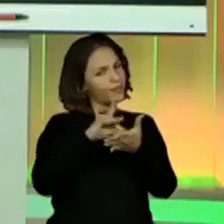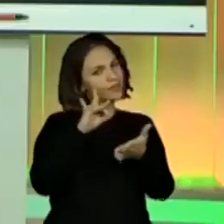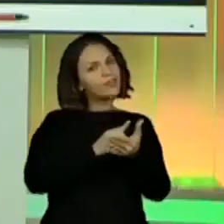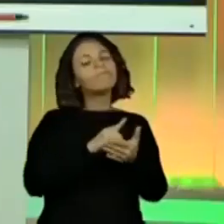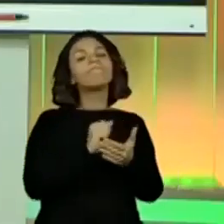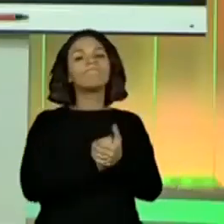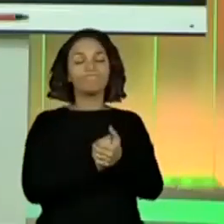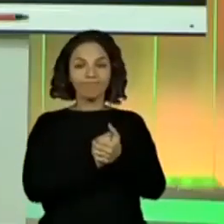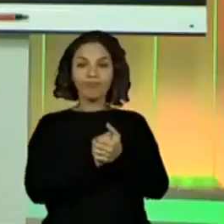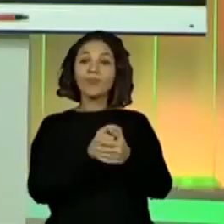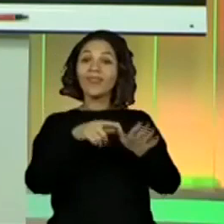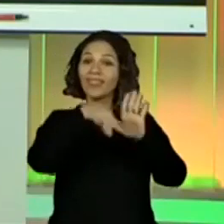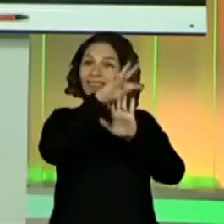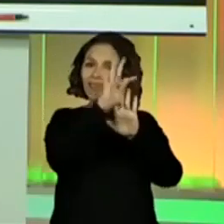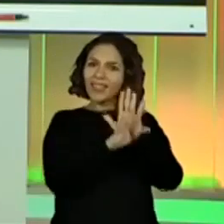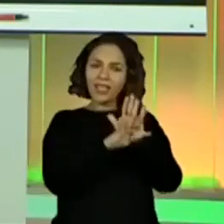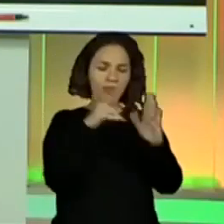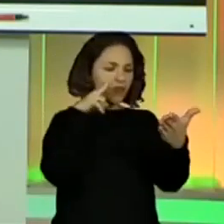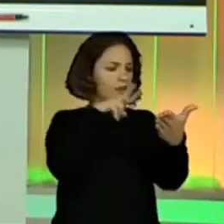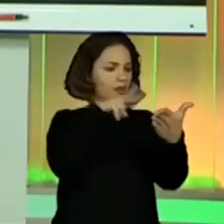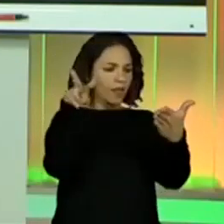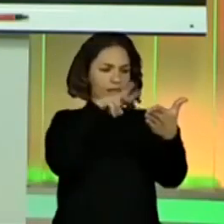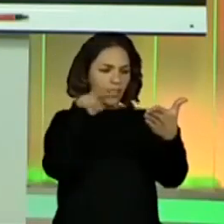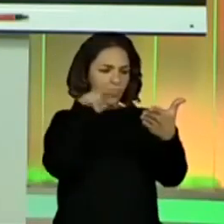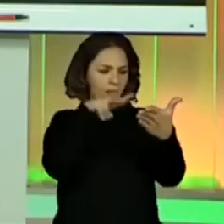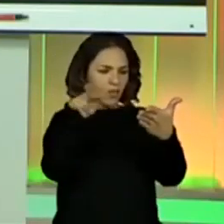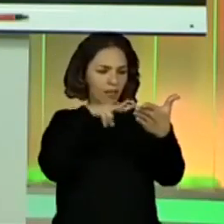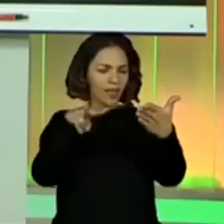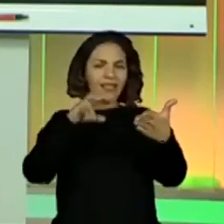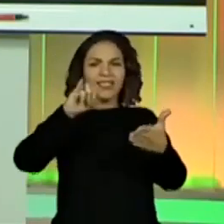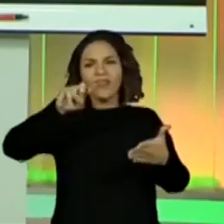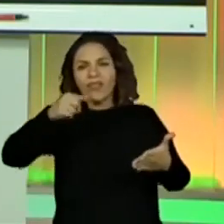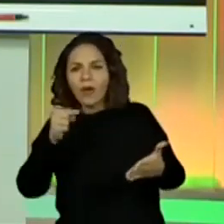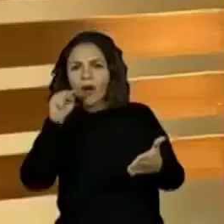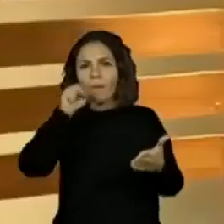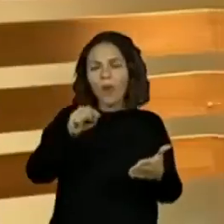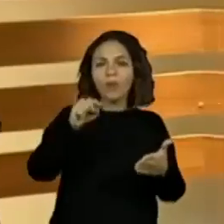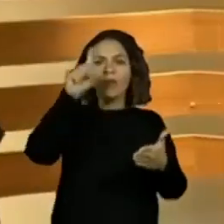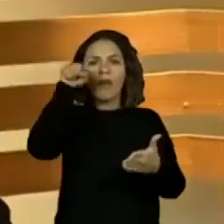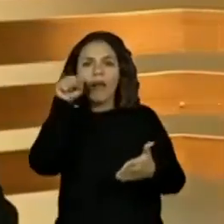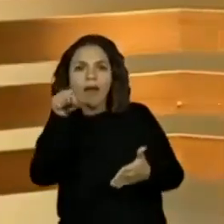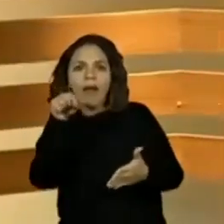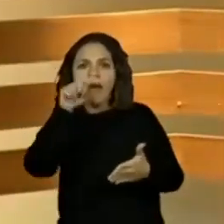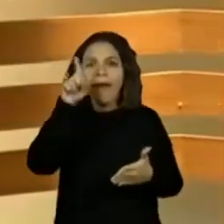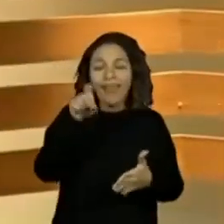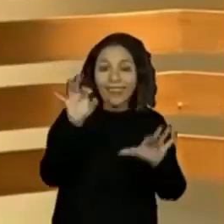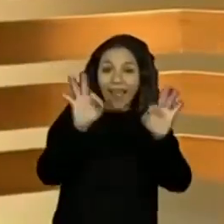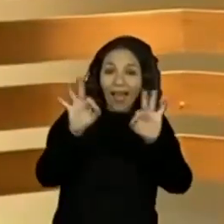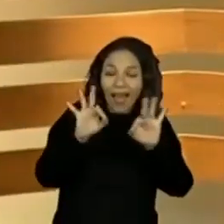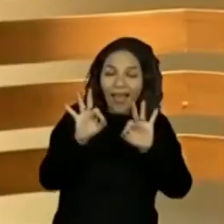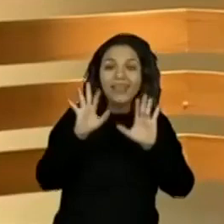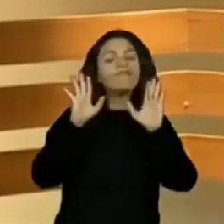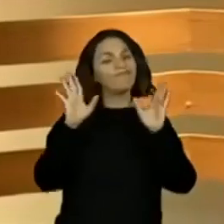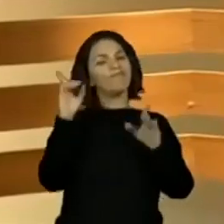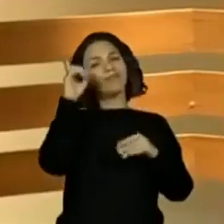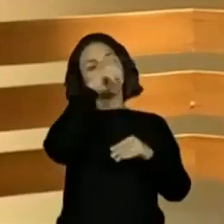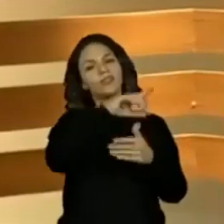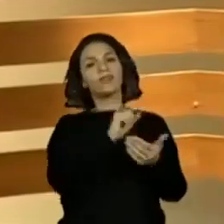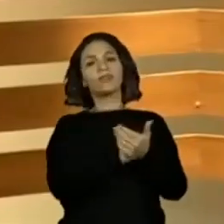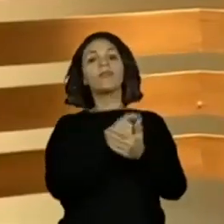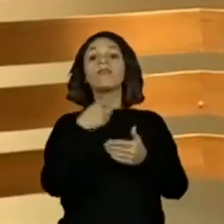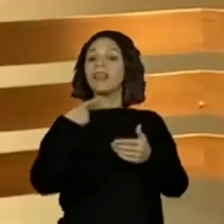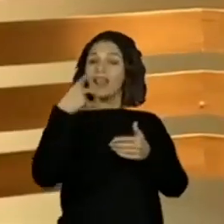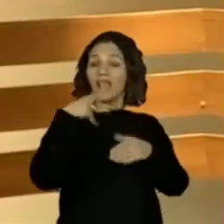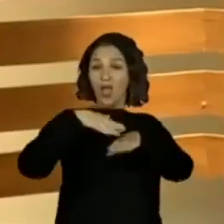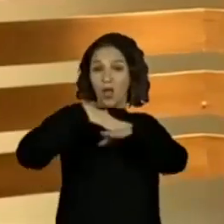no texto fica muito difícil você entender sem a pontuação. Mas quando a gente está conversando, também